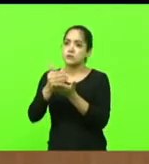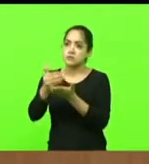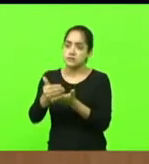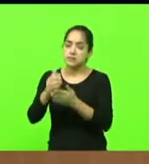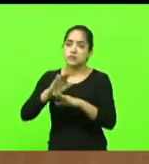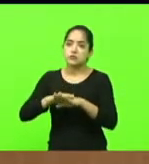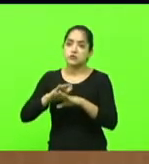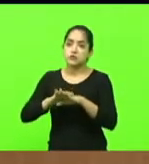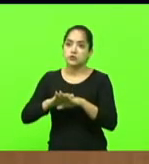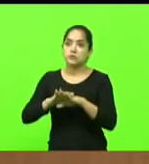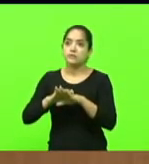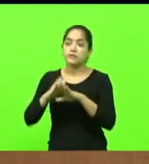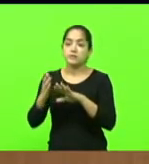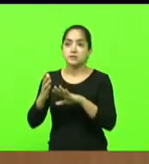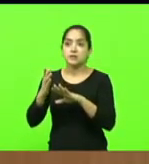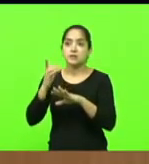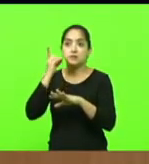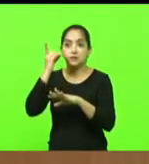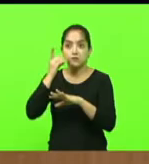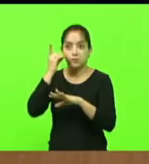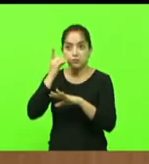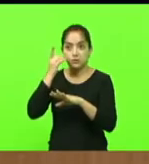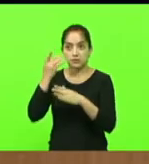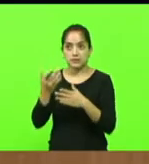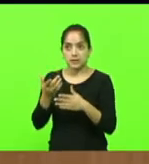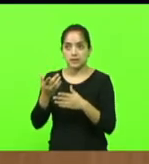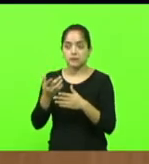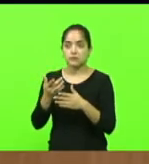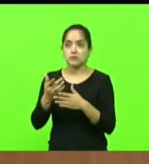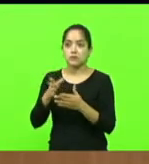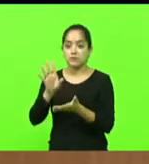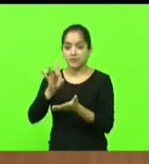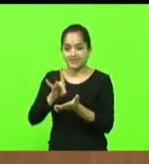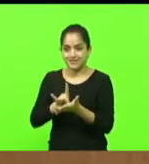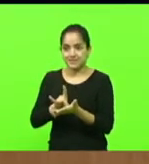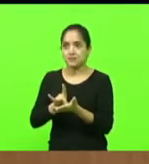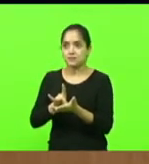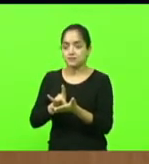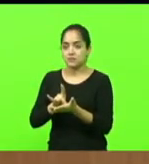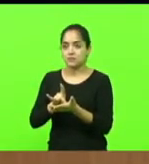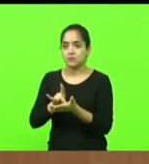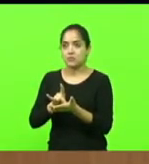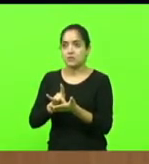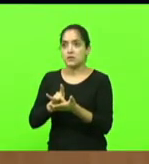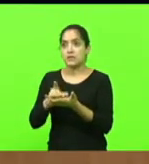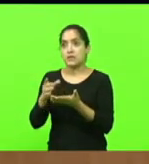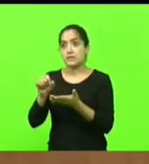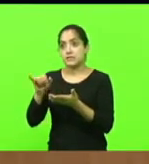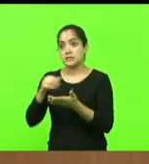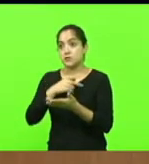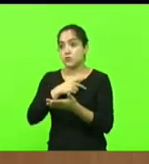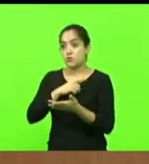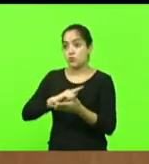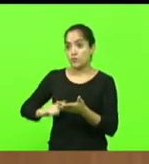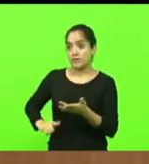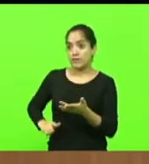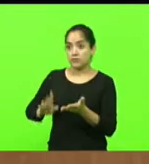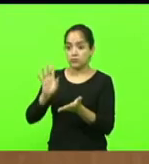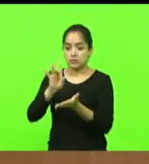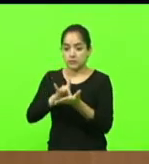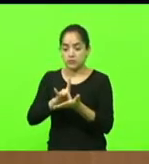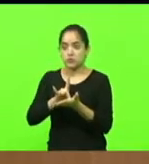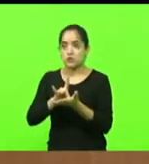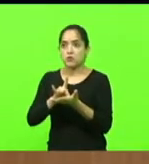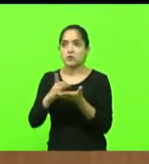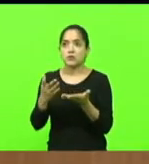parlamentares que são depois da sanção do governador. Se o governador sanciona, é porque, obviamente,